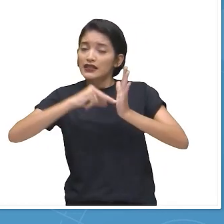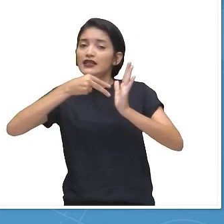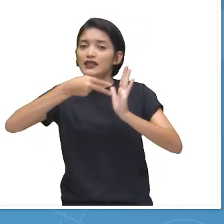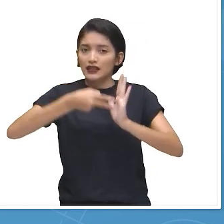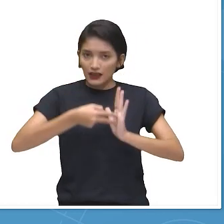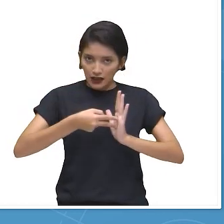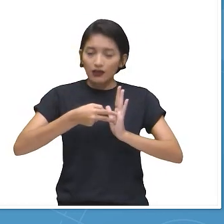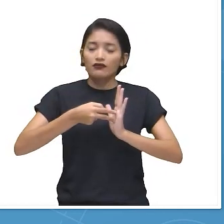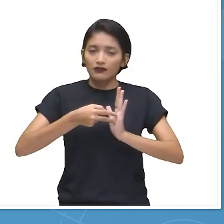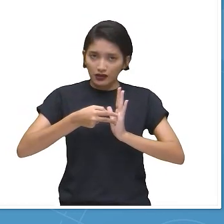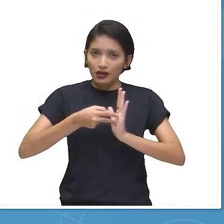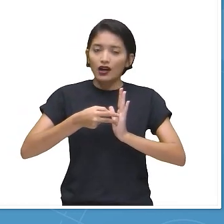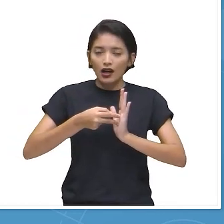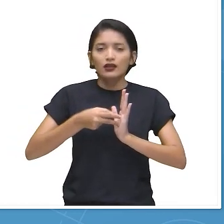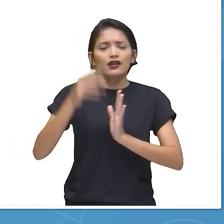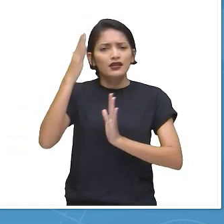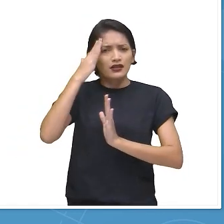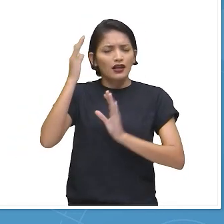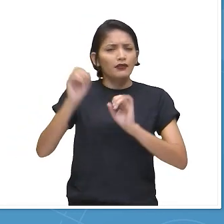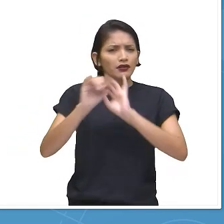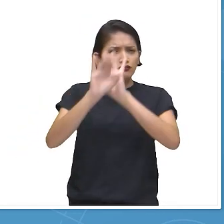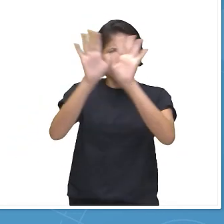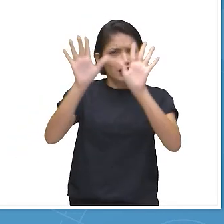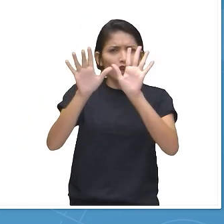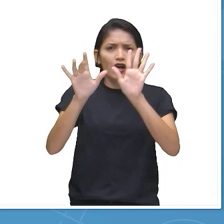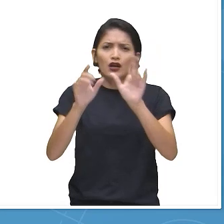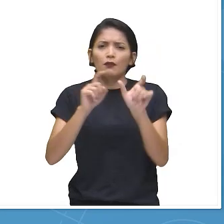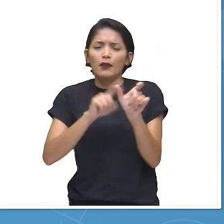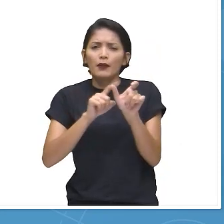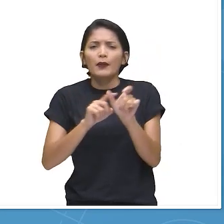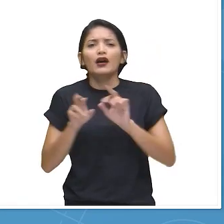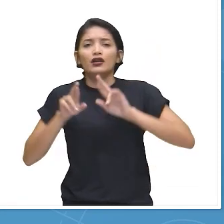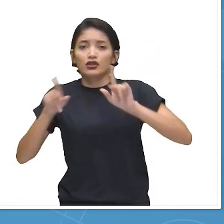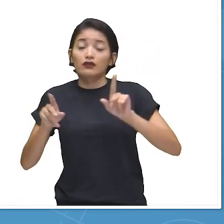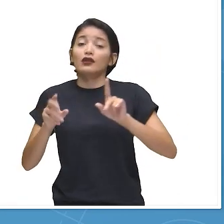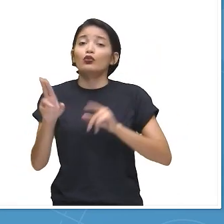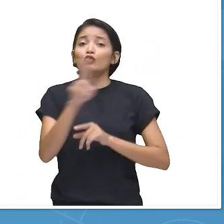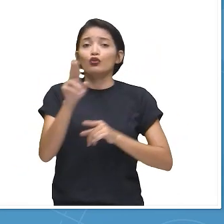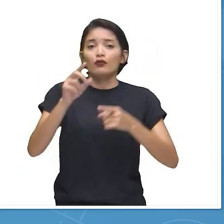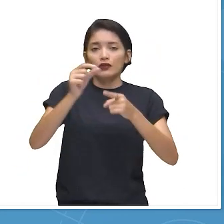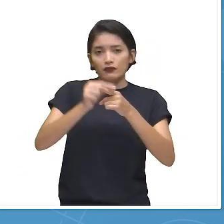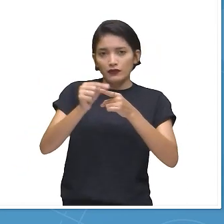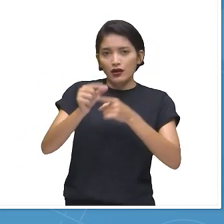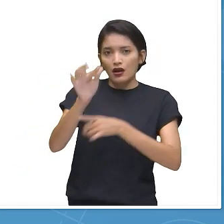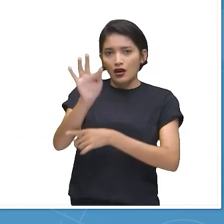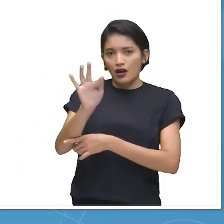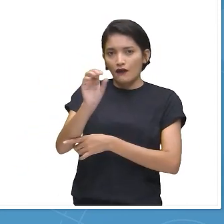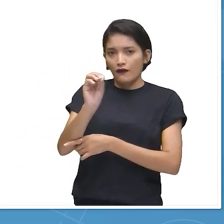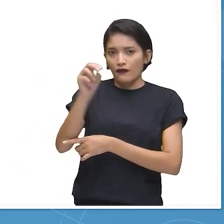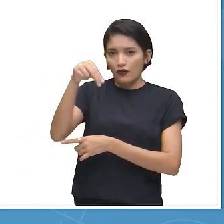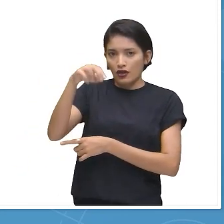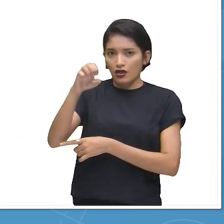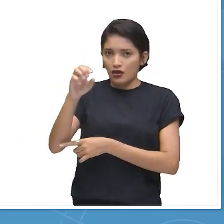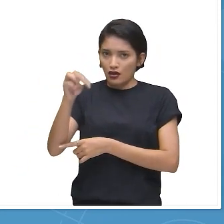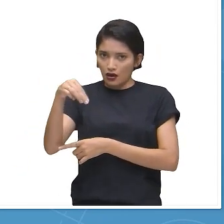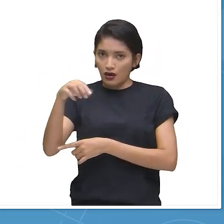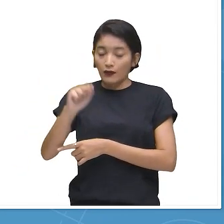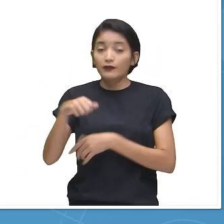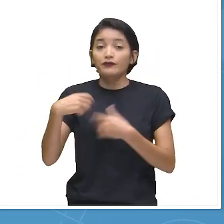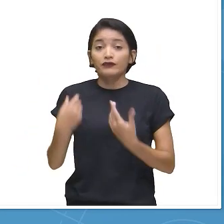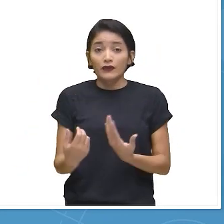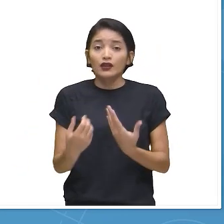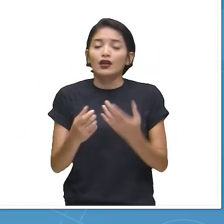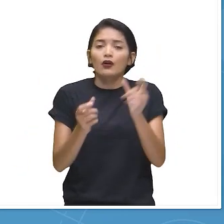com distinção, para eu distinguir uma da outra, eu chamo de fonema. E aqui, cada um desses conjuntos